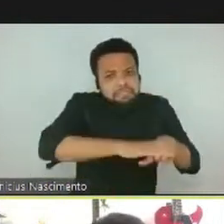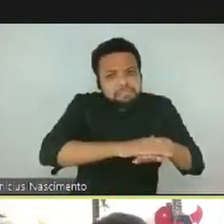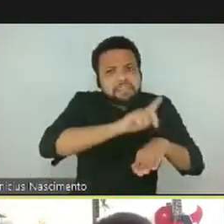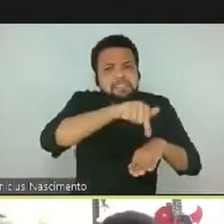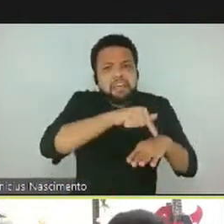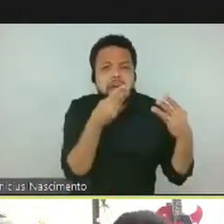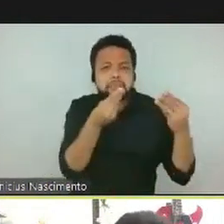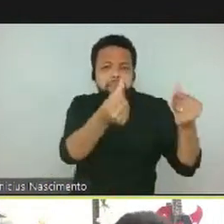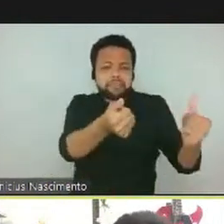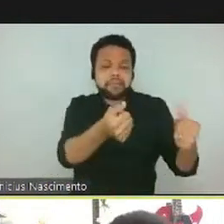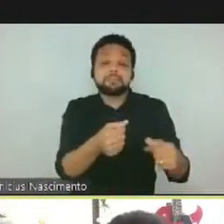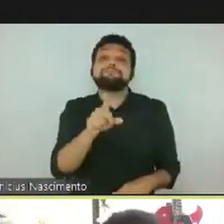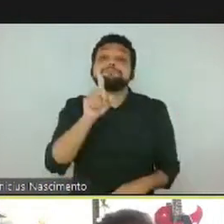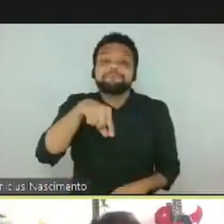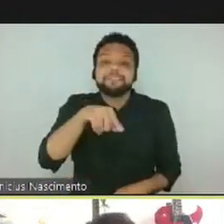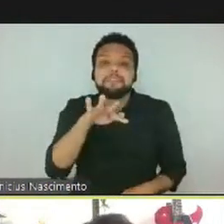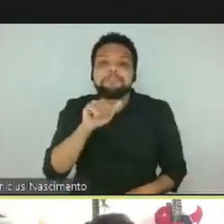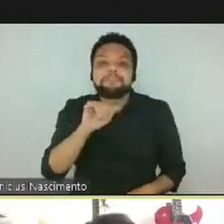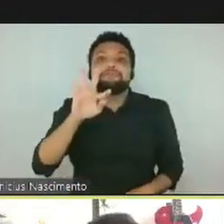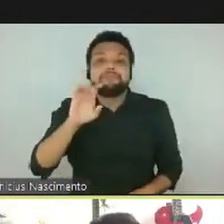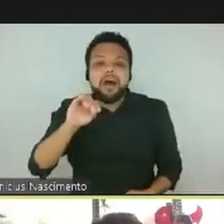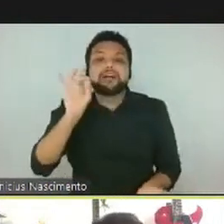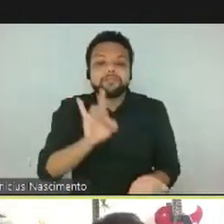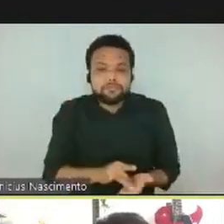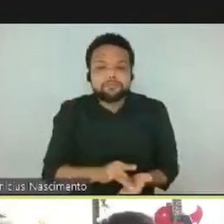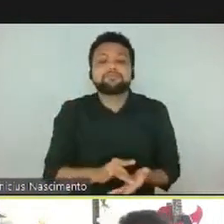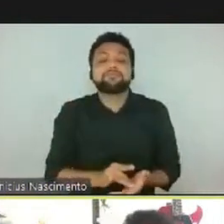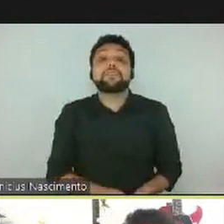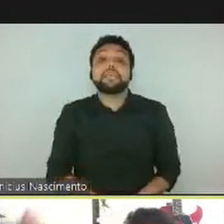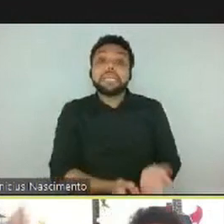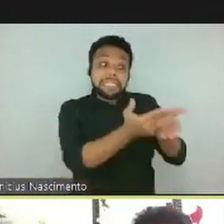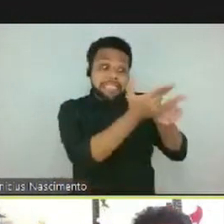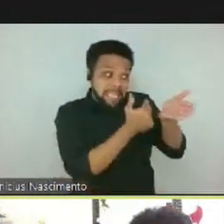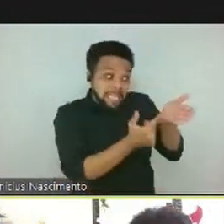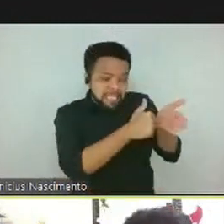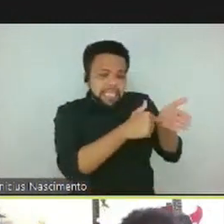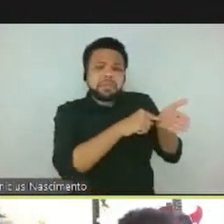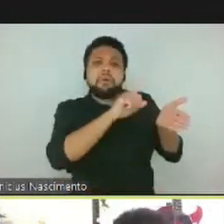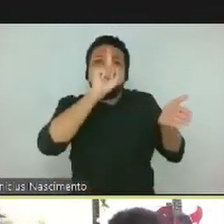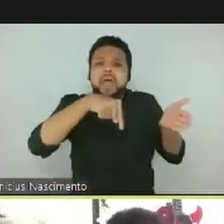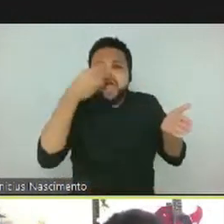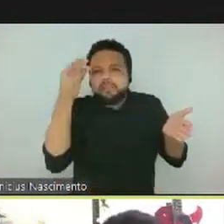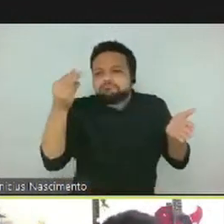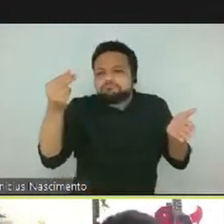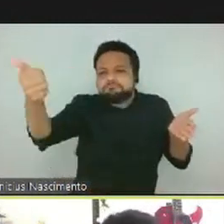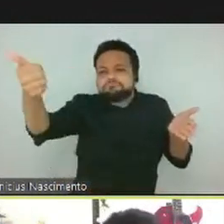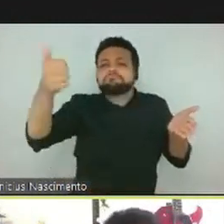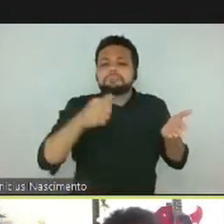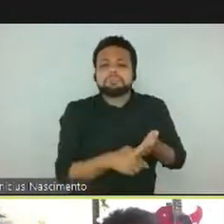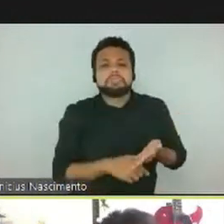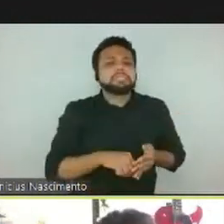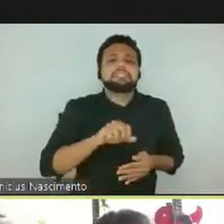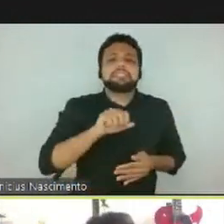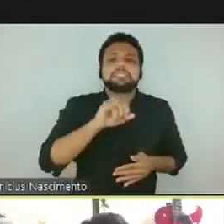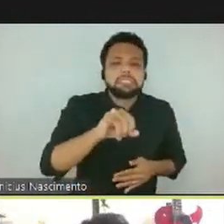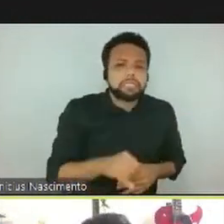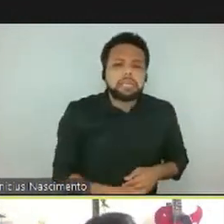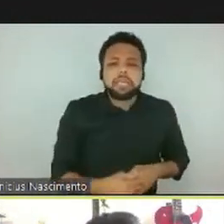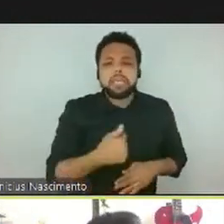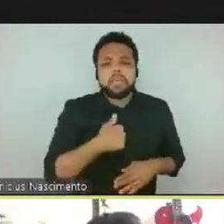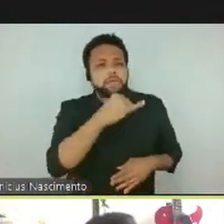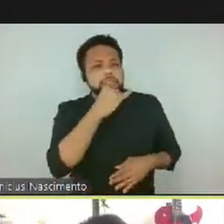fato. O desenho é uma abstração. O desenho, se eu pego em linhas, faço um rosto,